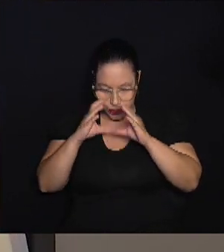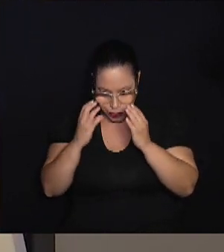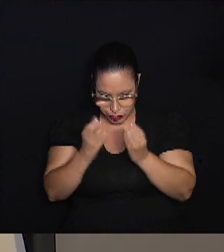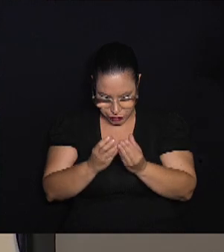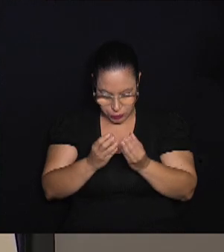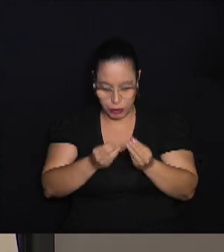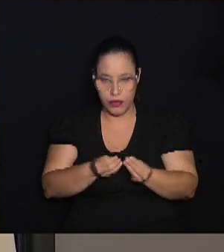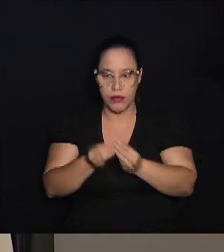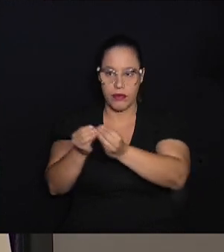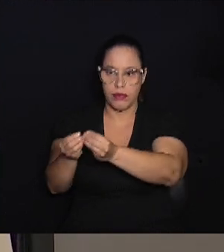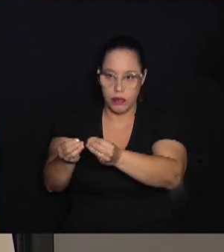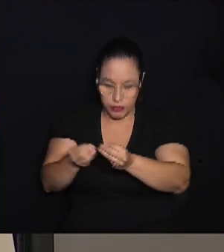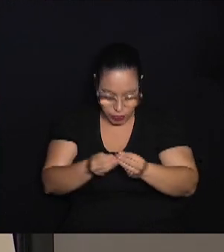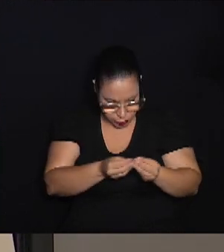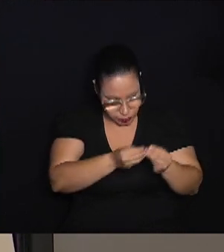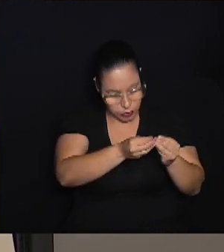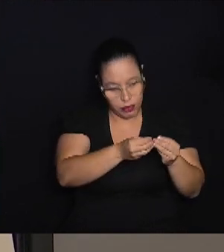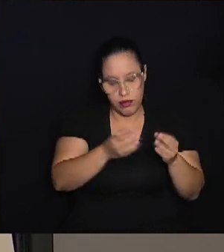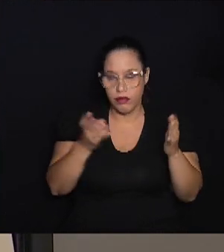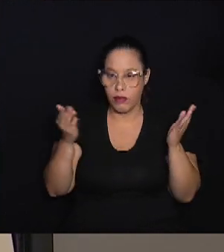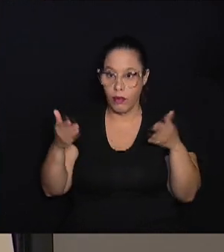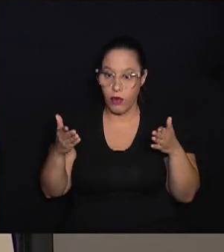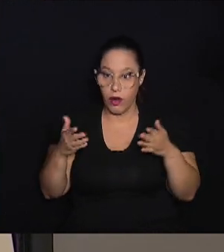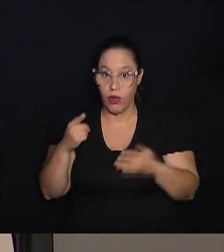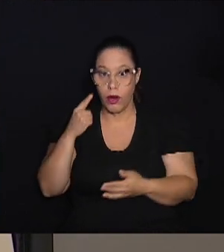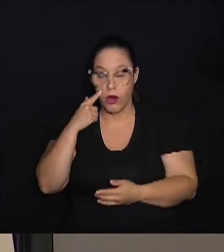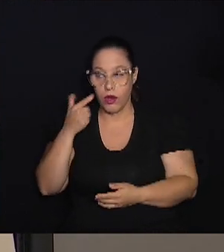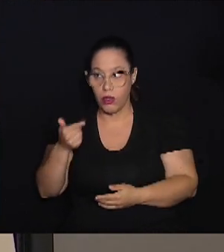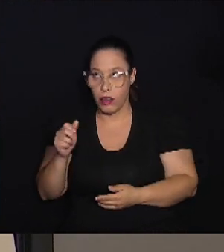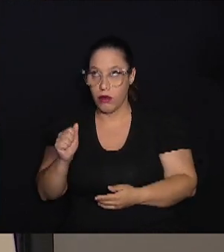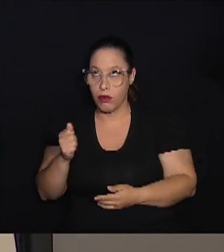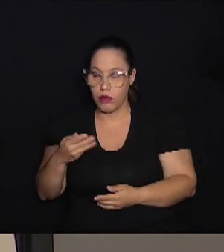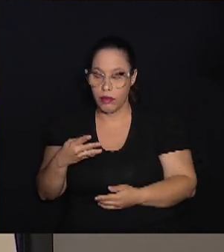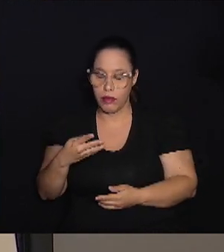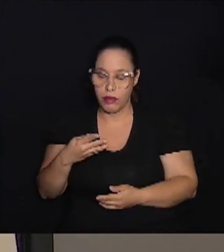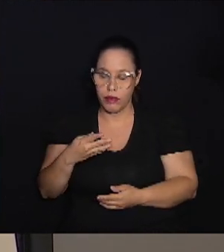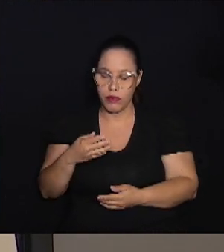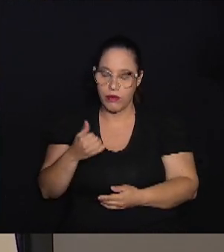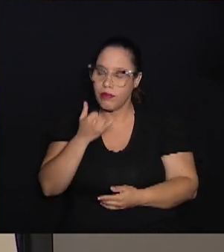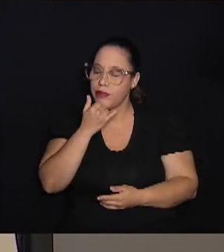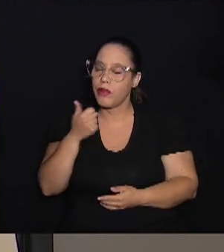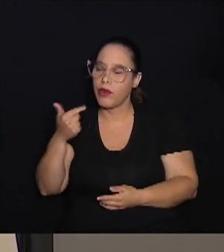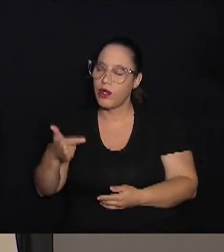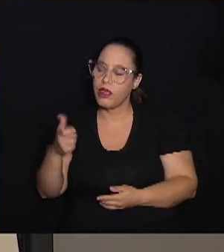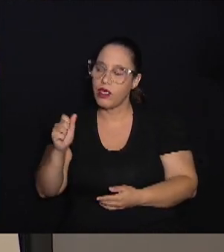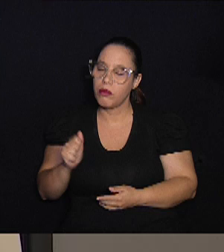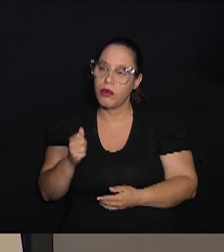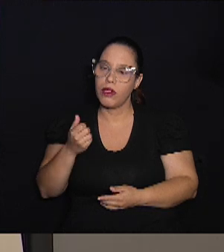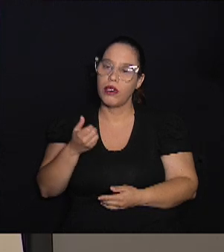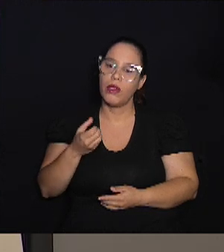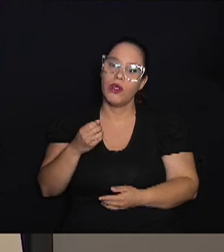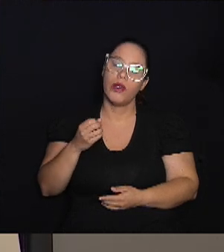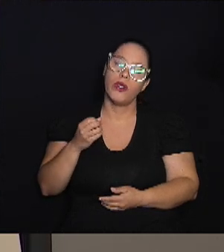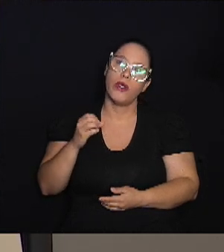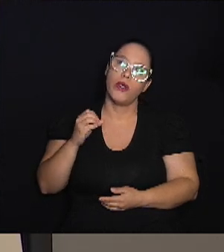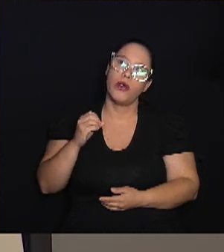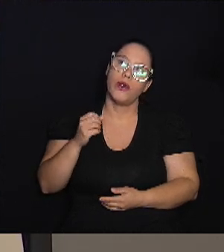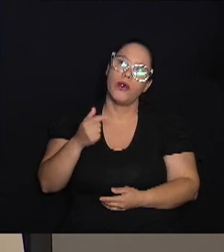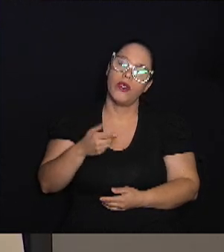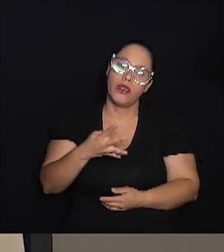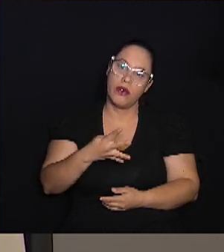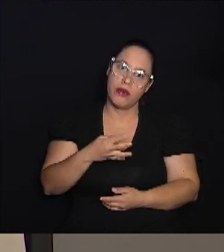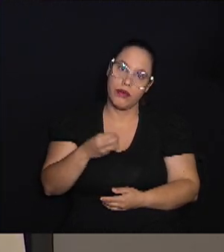para todos eles. Então, hoje, se você vê em 2024, nós analisamos e passou por essa comissão